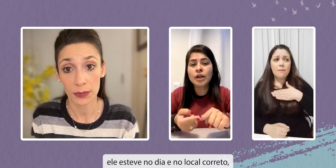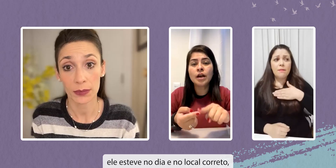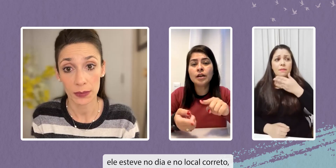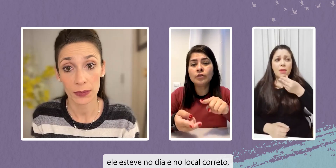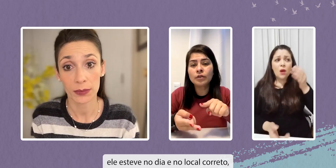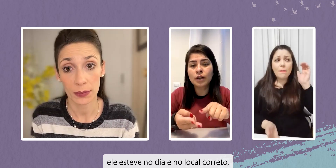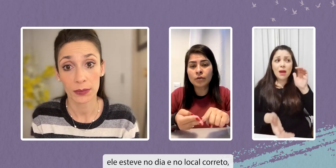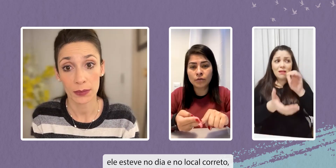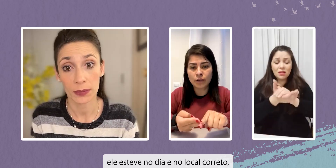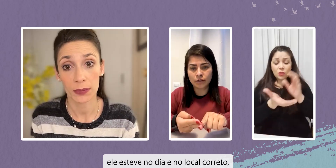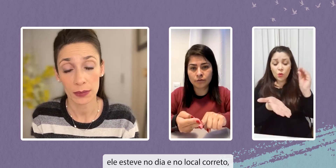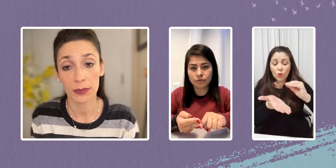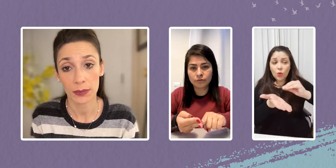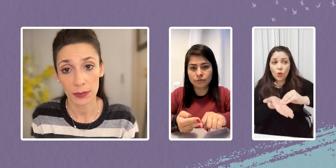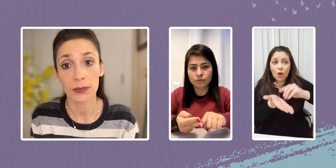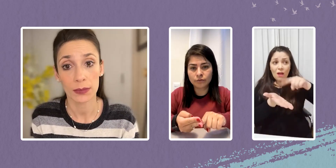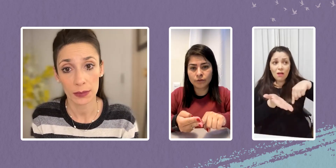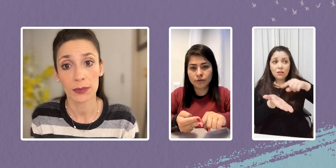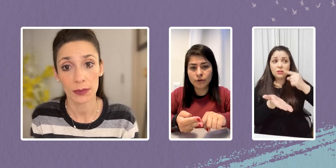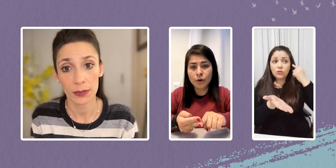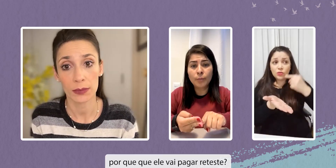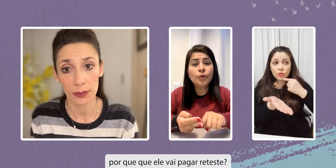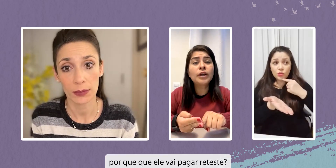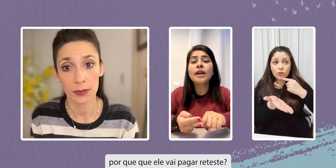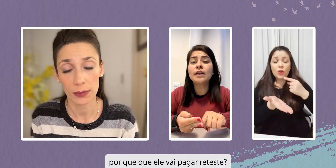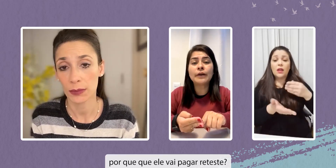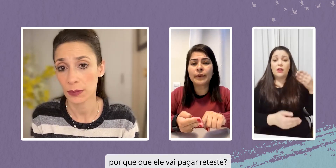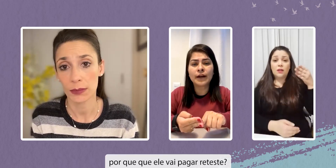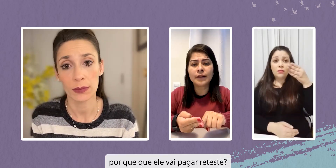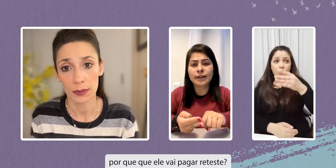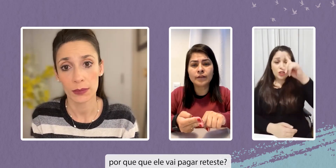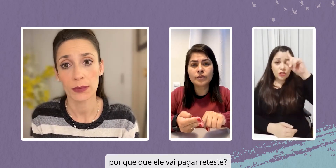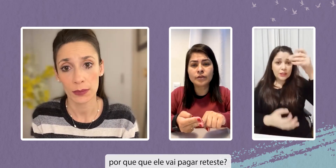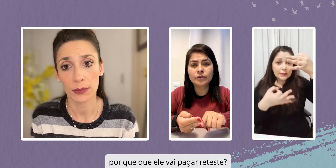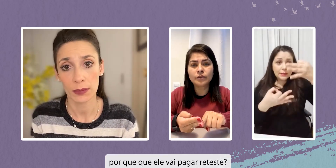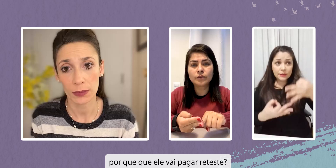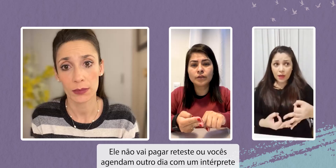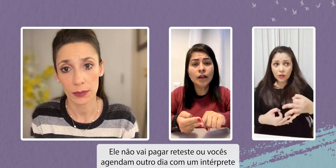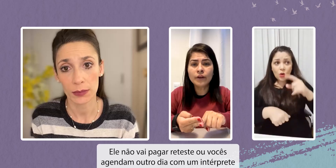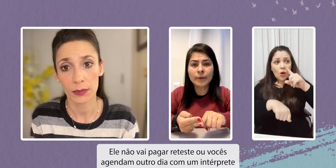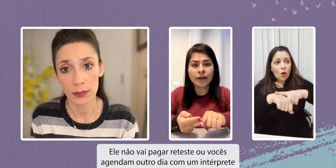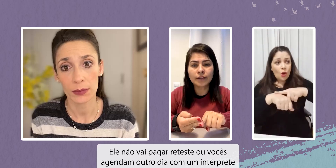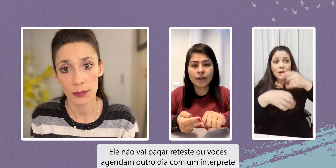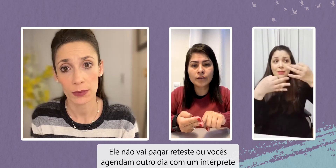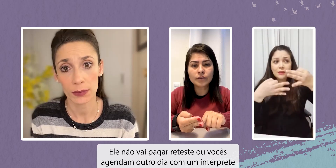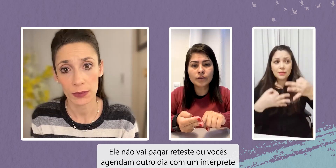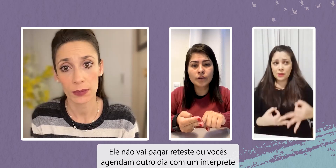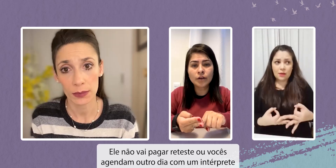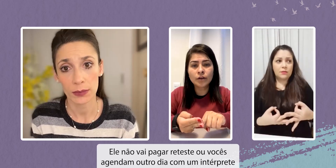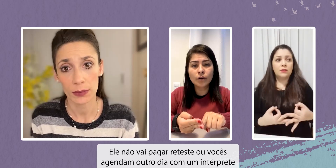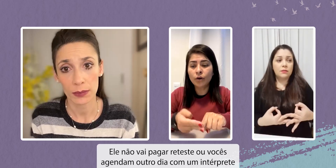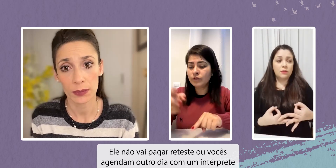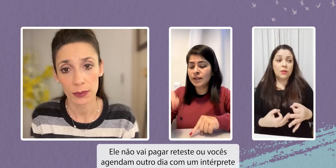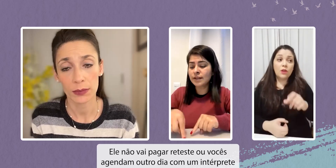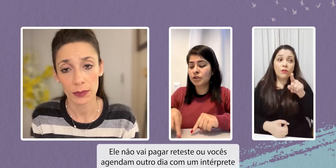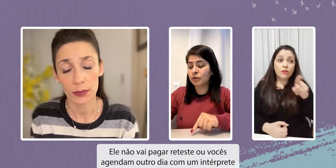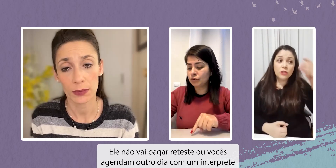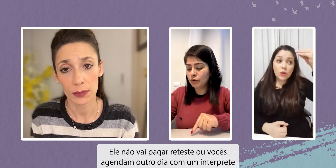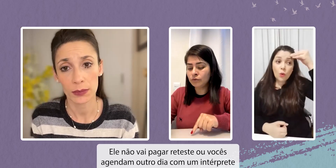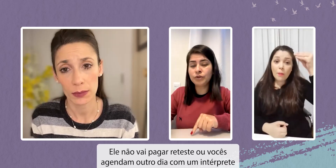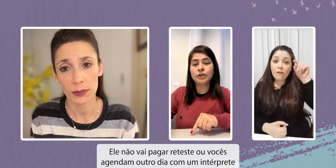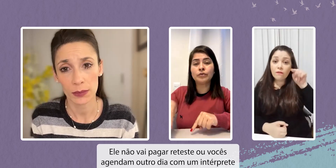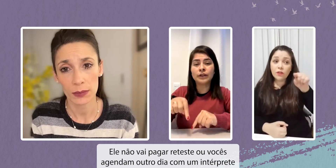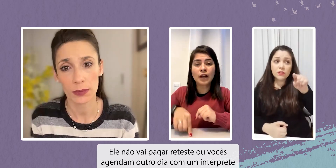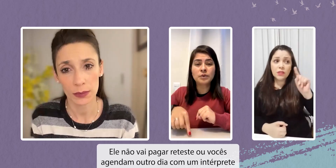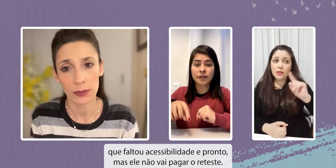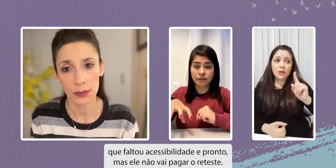no dia e no local correto. Por que que ele vai pagar reteste? Ele não vai pagar reteste. Ou vocês agendam um